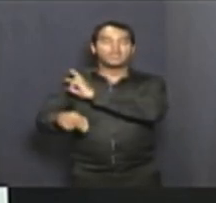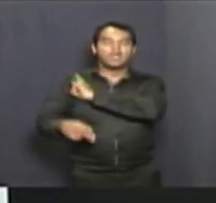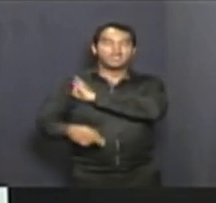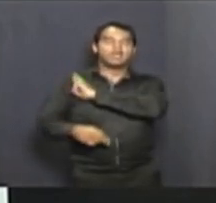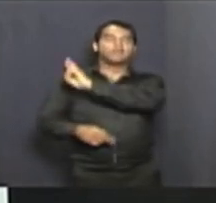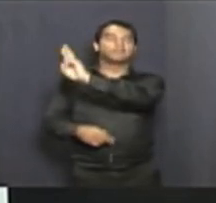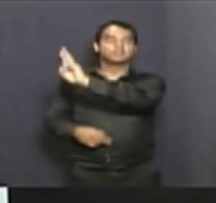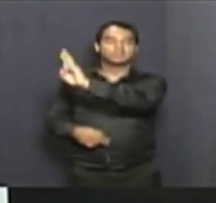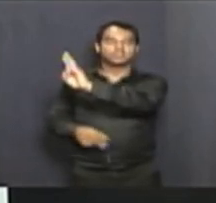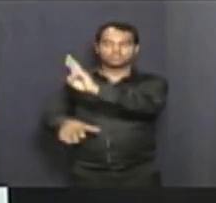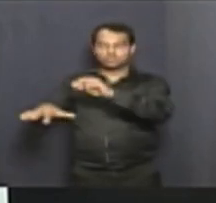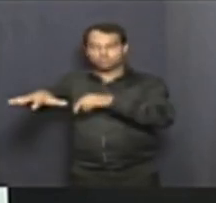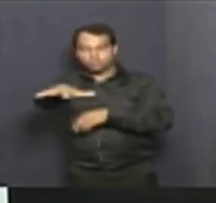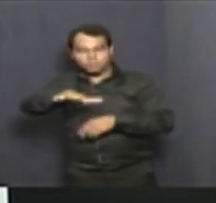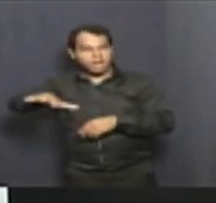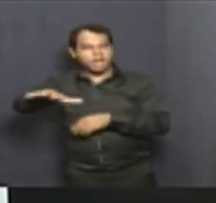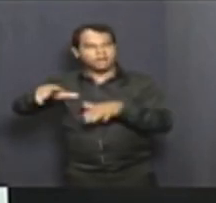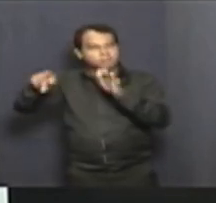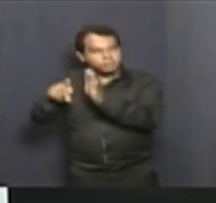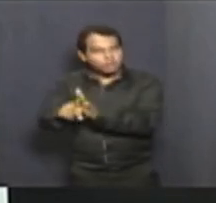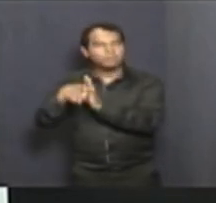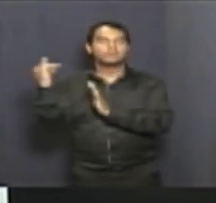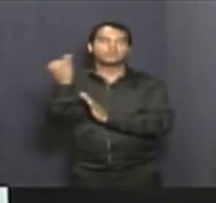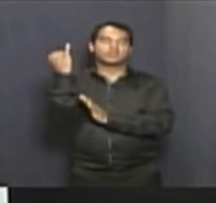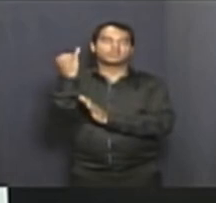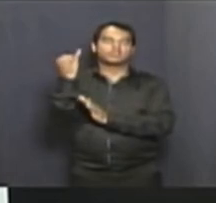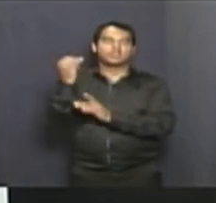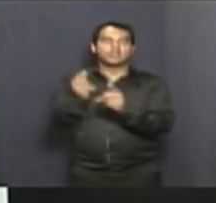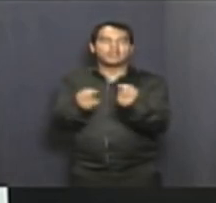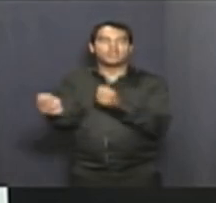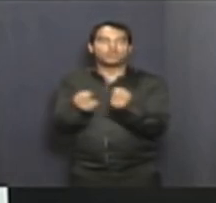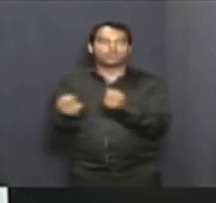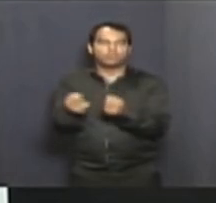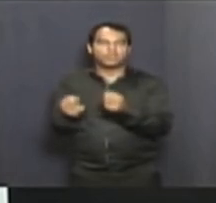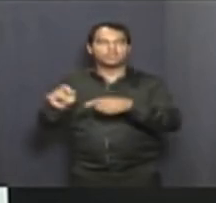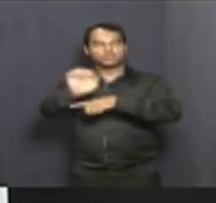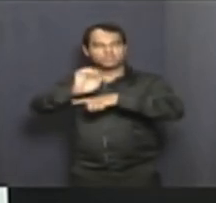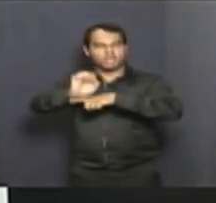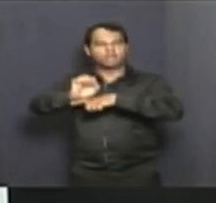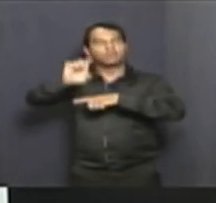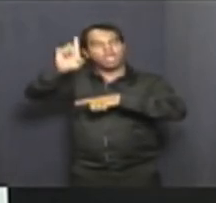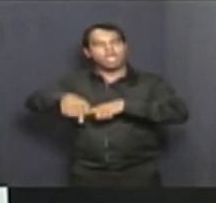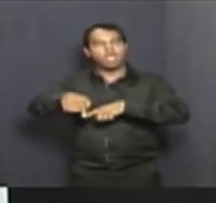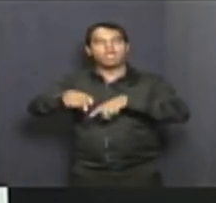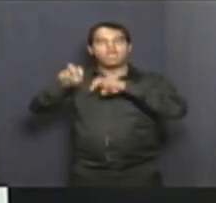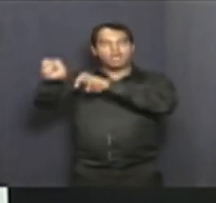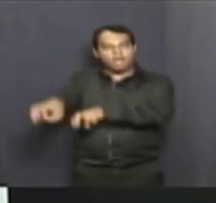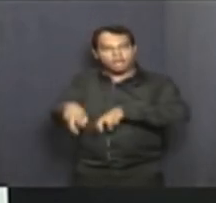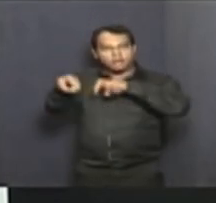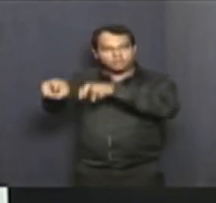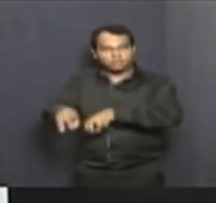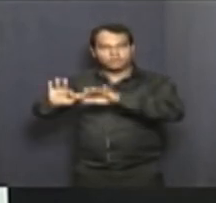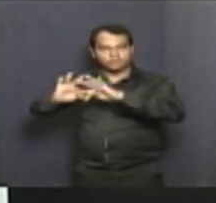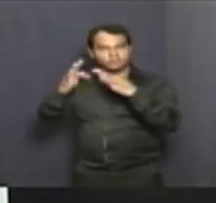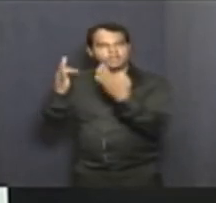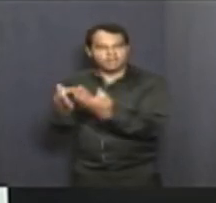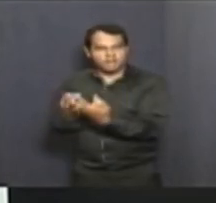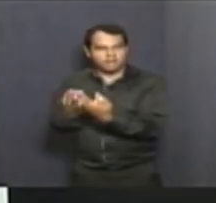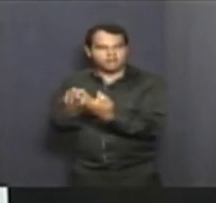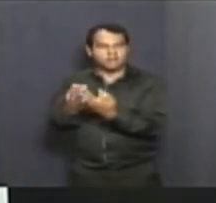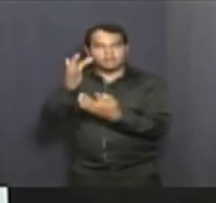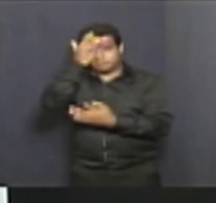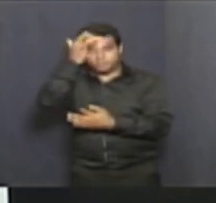setor muito importante da economia do nosso estado que é a agricultura familiar o pequeno eo médio produtor